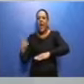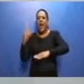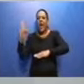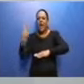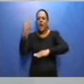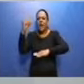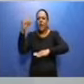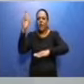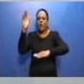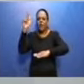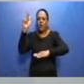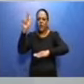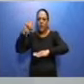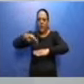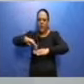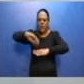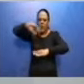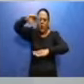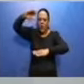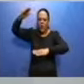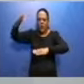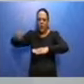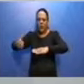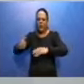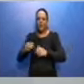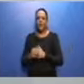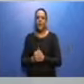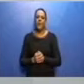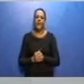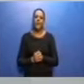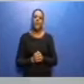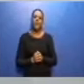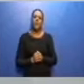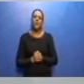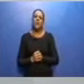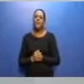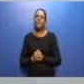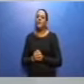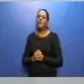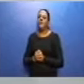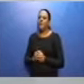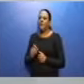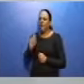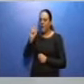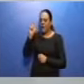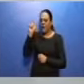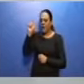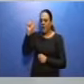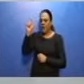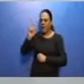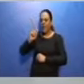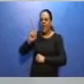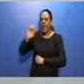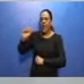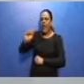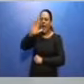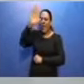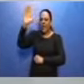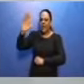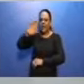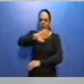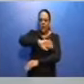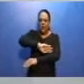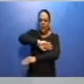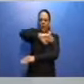clima mais quente. As montanhas no continente asiático, elas são barreiras às massas de ar, a gente pode observar aqui no